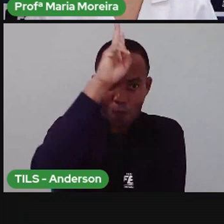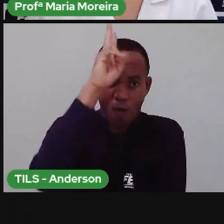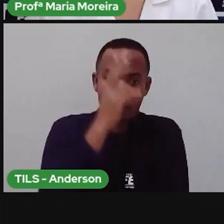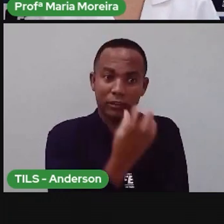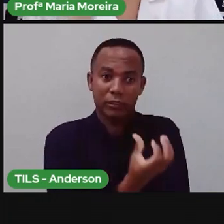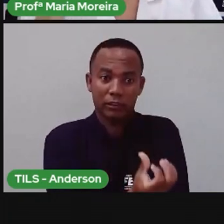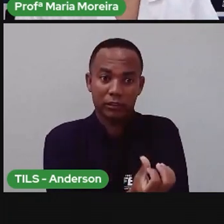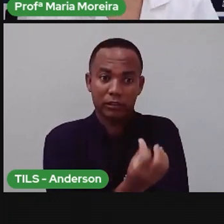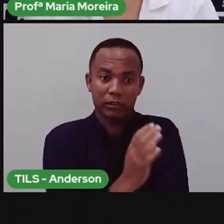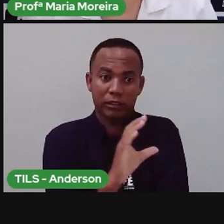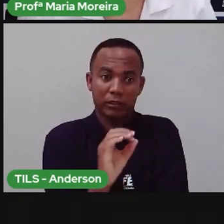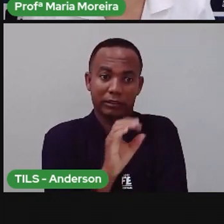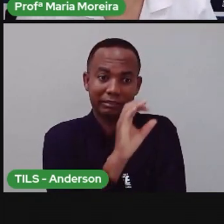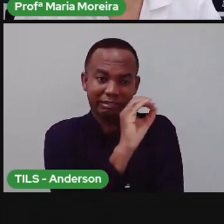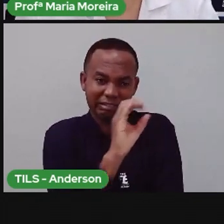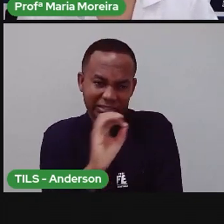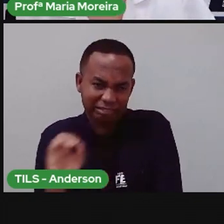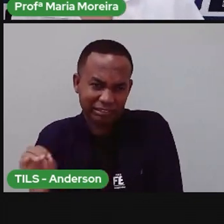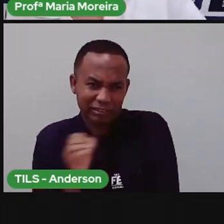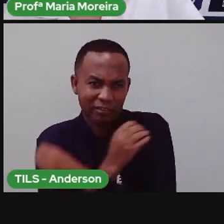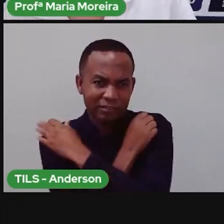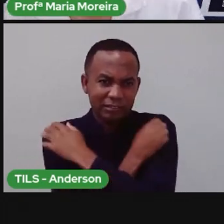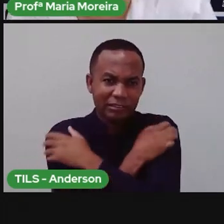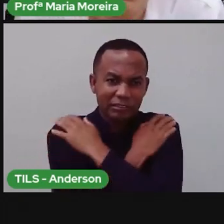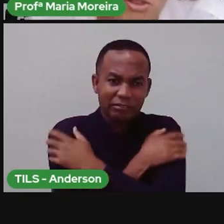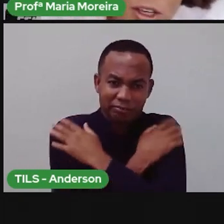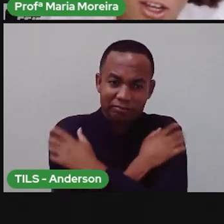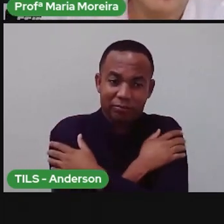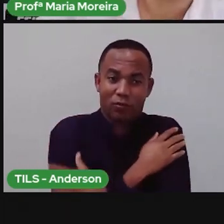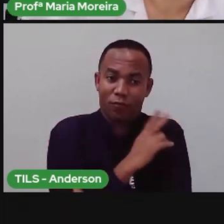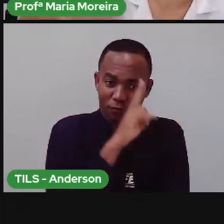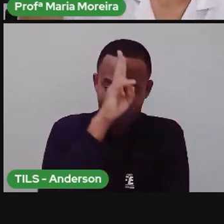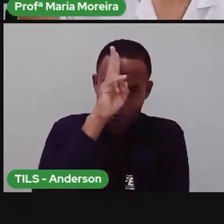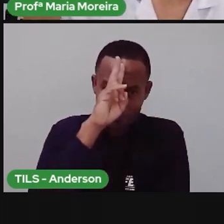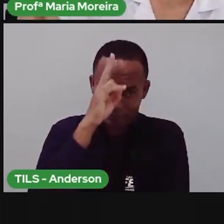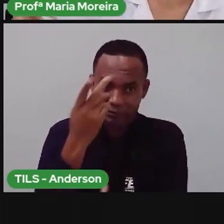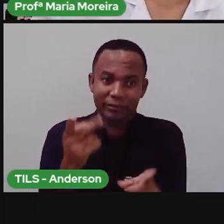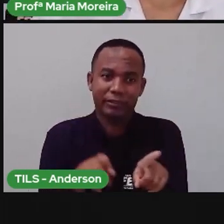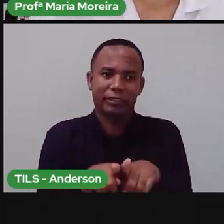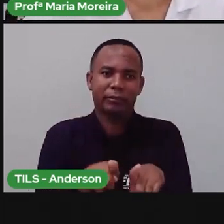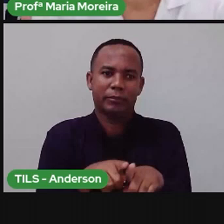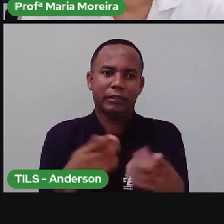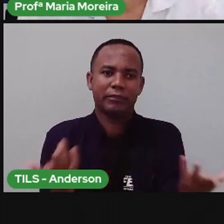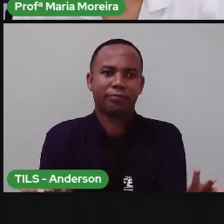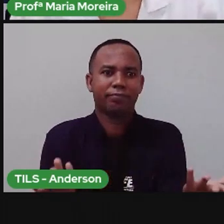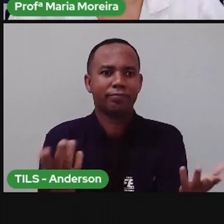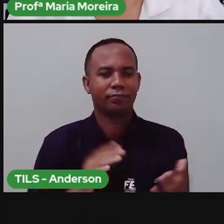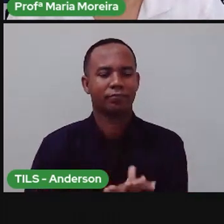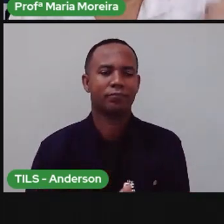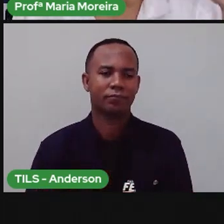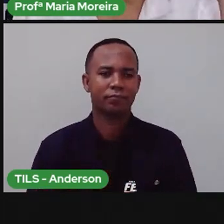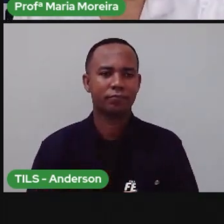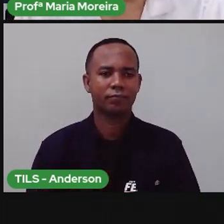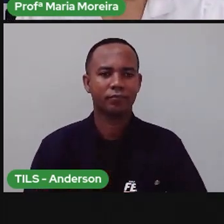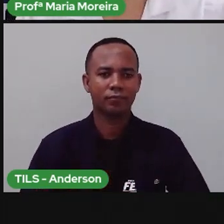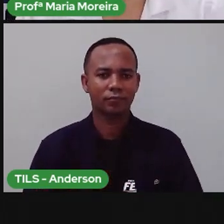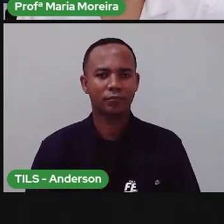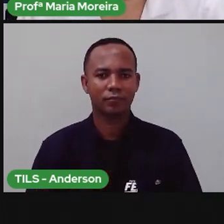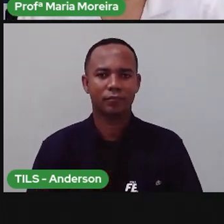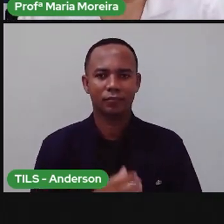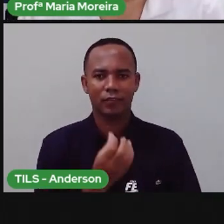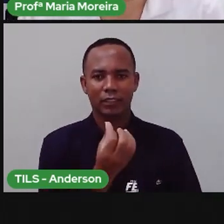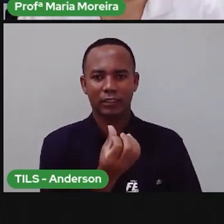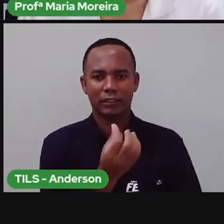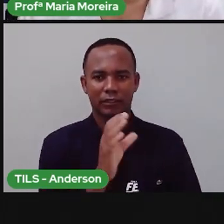zero. Quem vai aguentar um frio desse? Eu não estou aguentando um frio de feira, meu Deus do céu. Eu já estou nem ar-condicionado, eu estou aguentando, imagine. Se eu vou aguentar 60